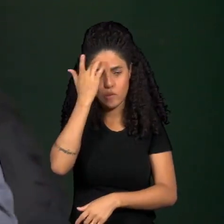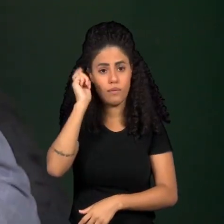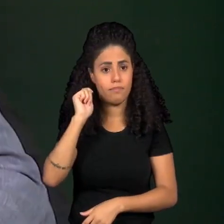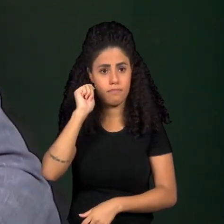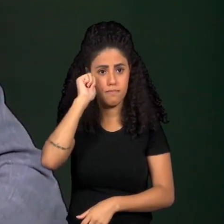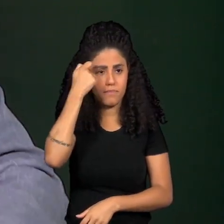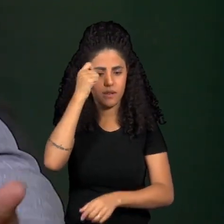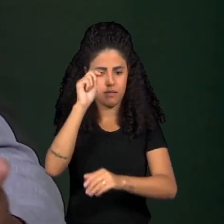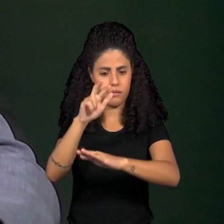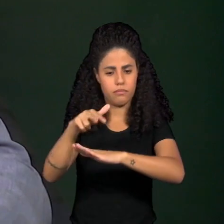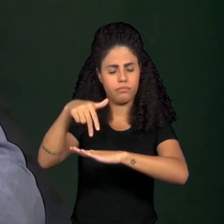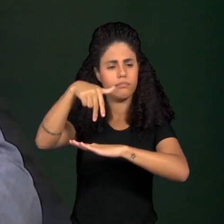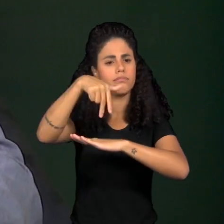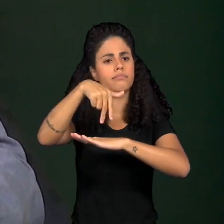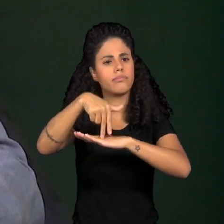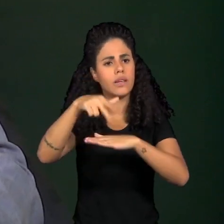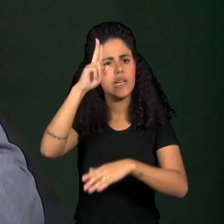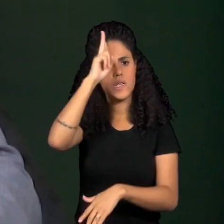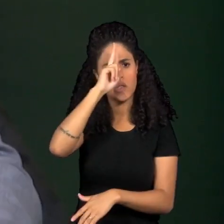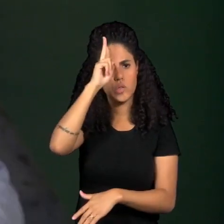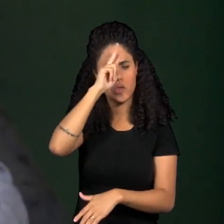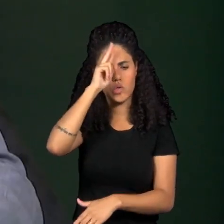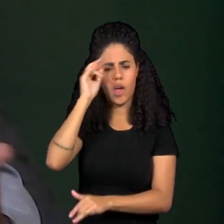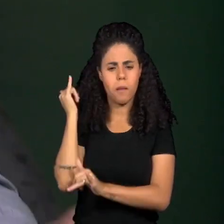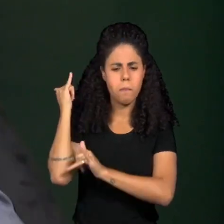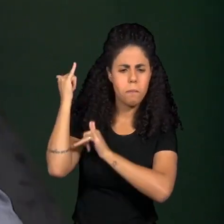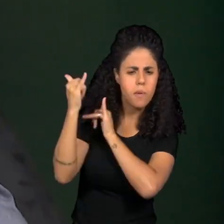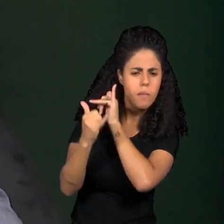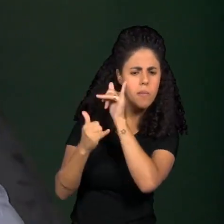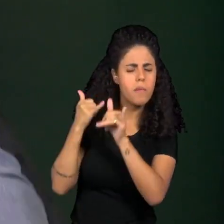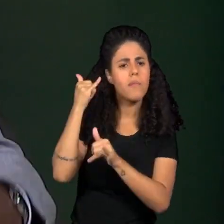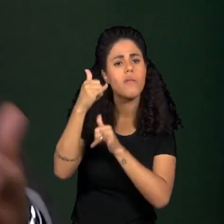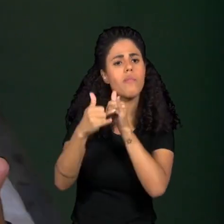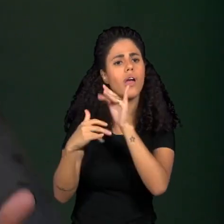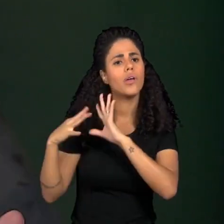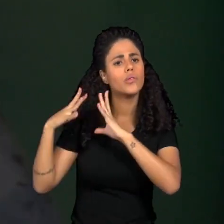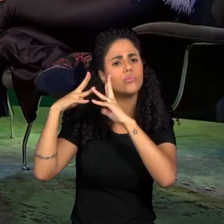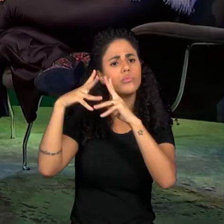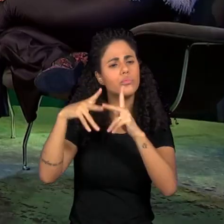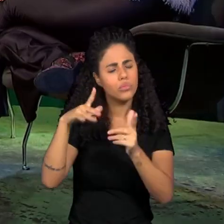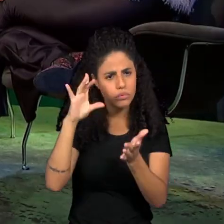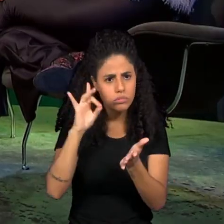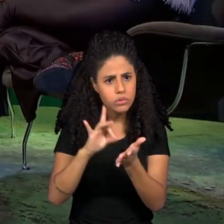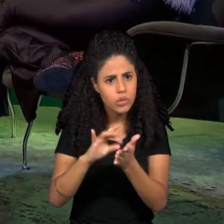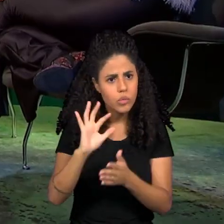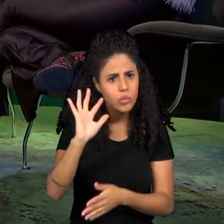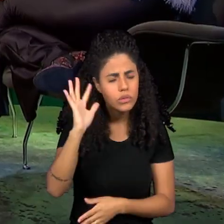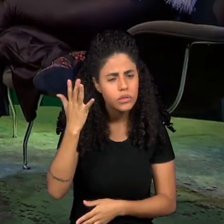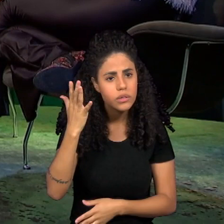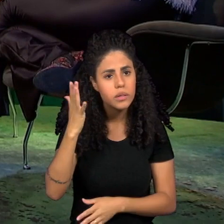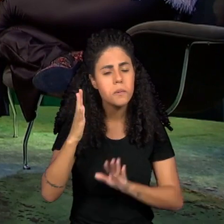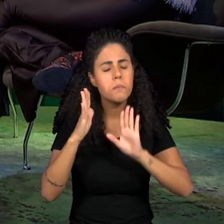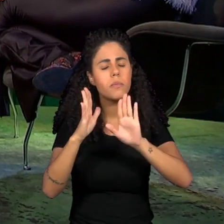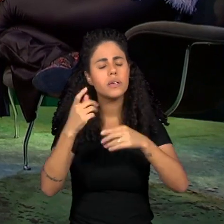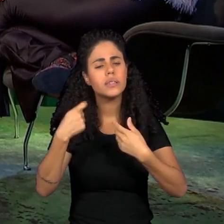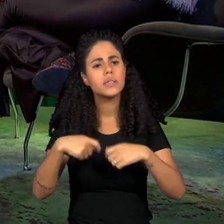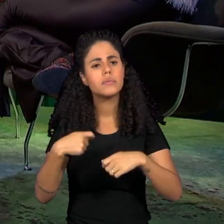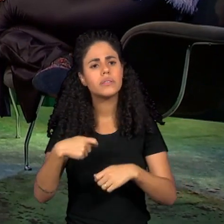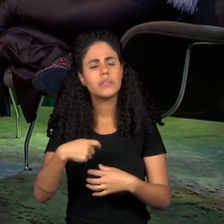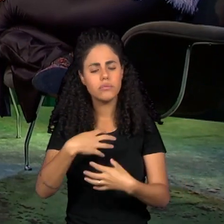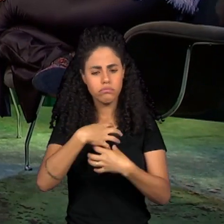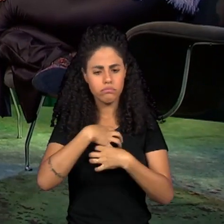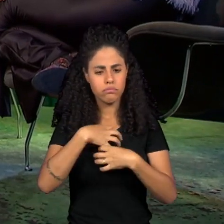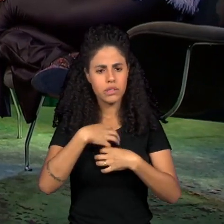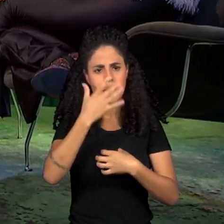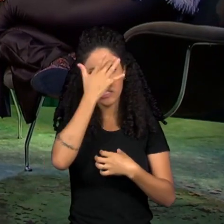fortalecer a sua história, possa fortalecer o seu pertencimento, e a gente tem dito também que precisa da sensibilidade dos não negros